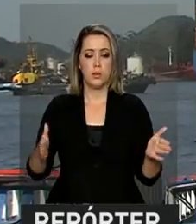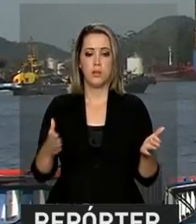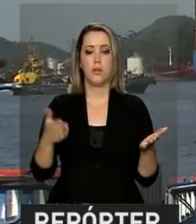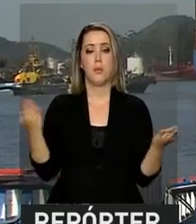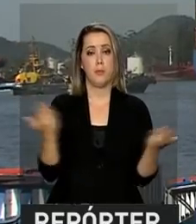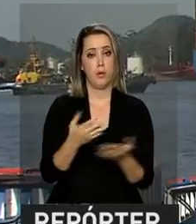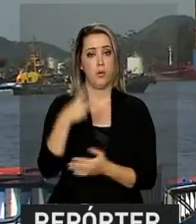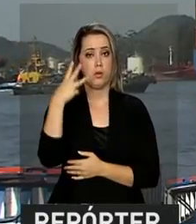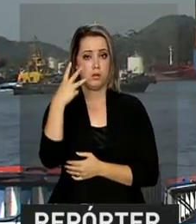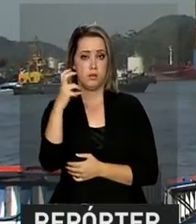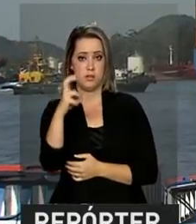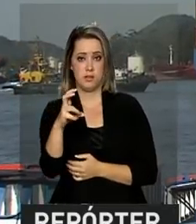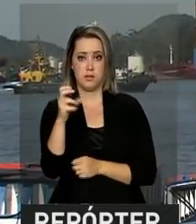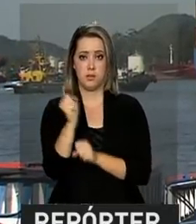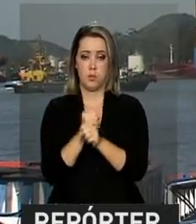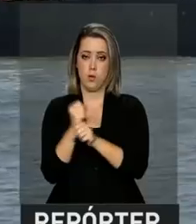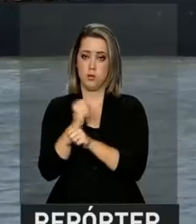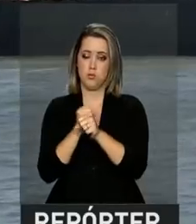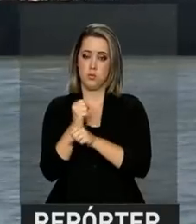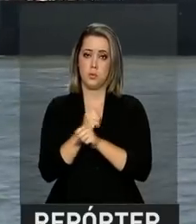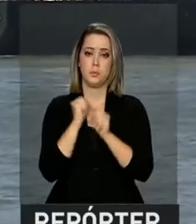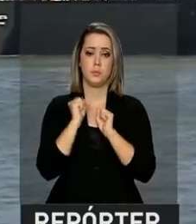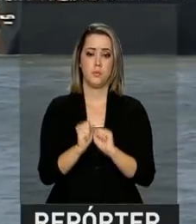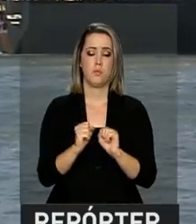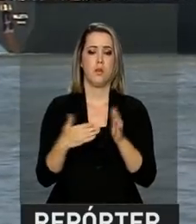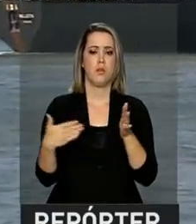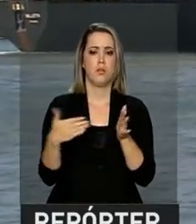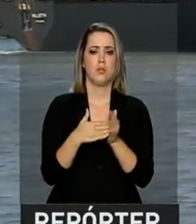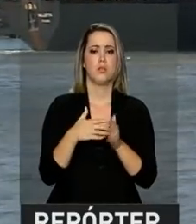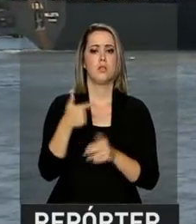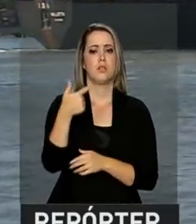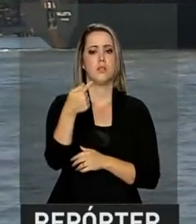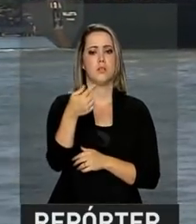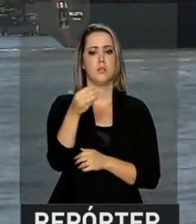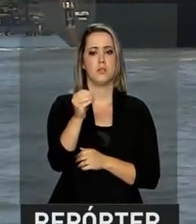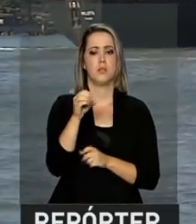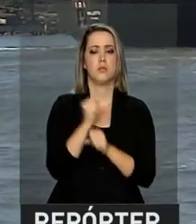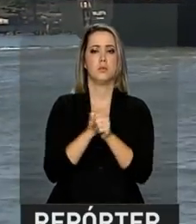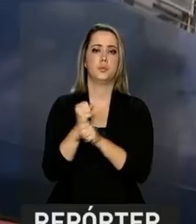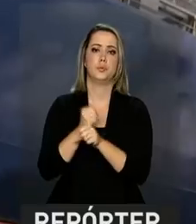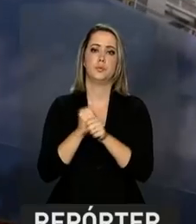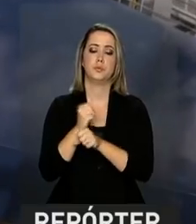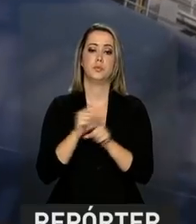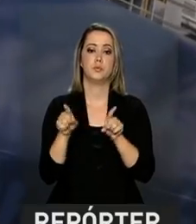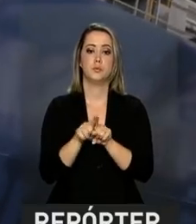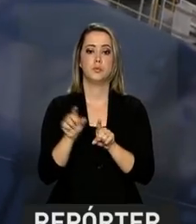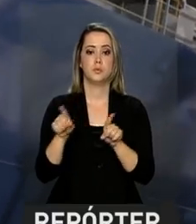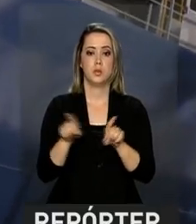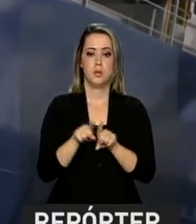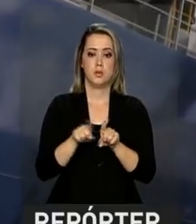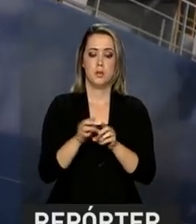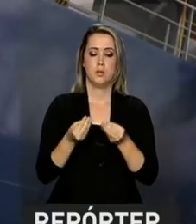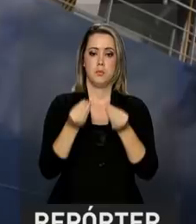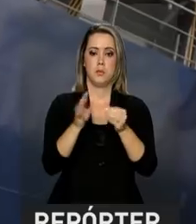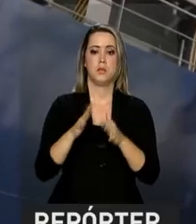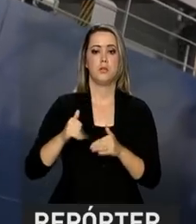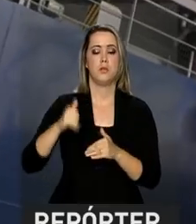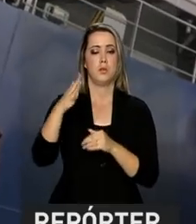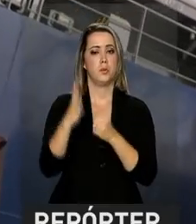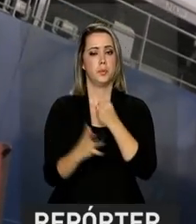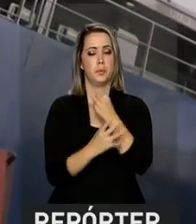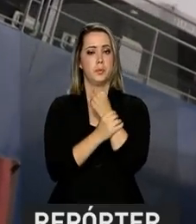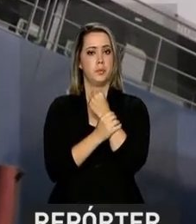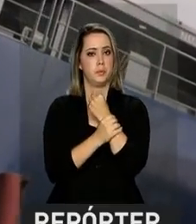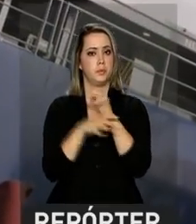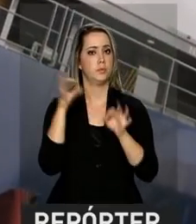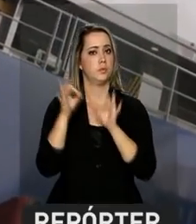atuais 25 para até 35 anos, com limite de renovação de até 70 anos. Também dão mais segurança jurídica